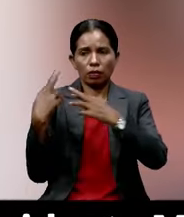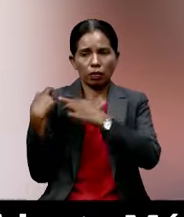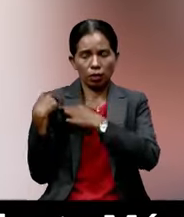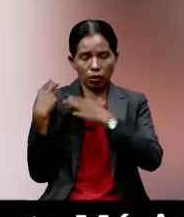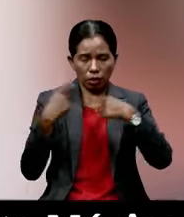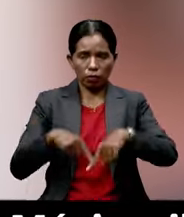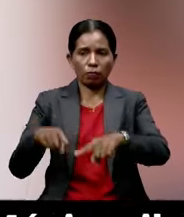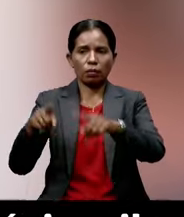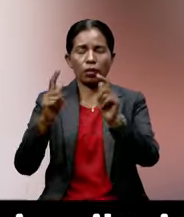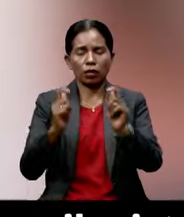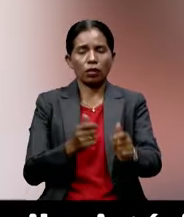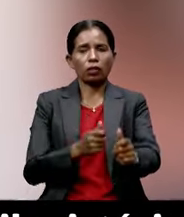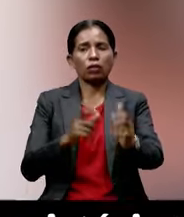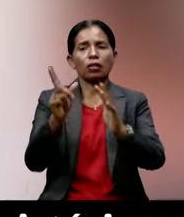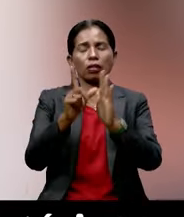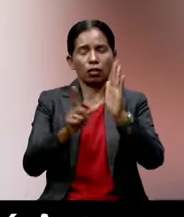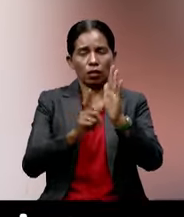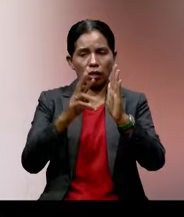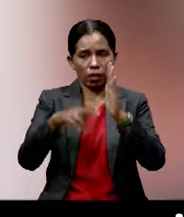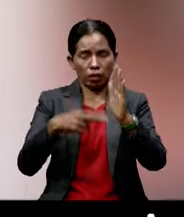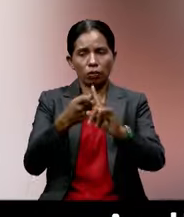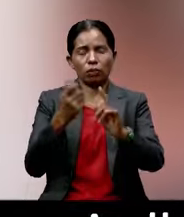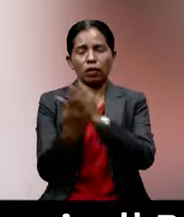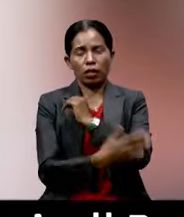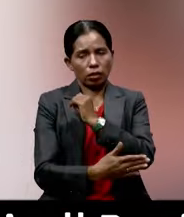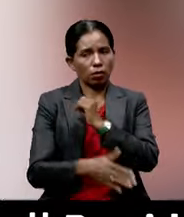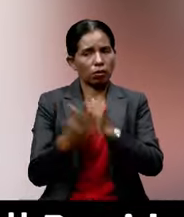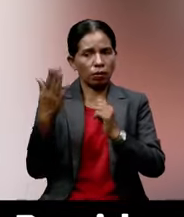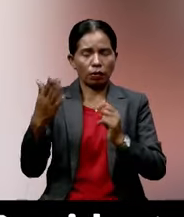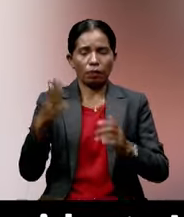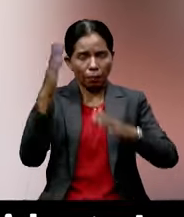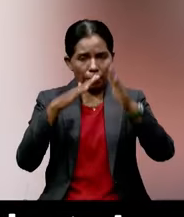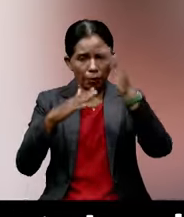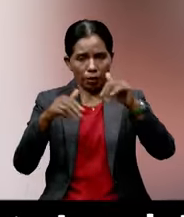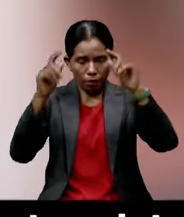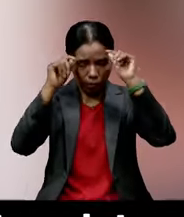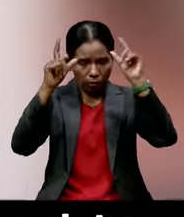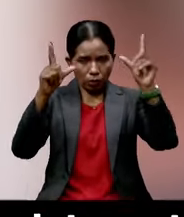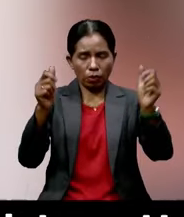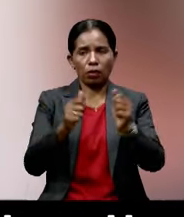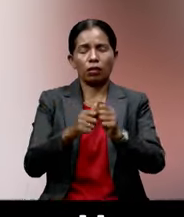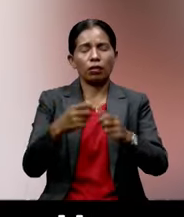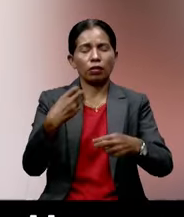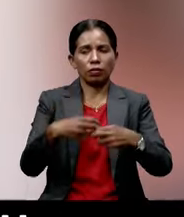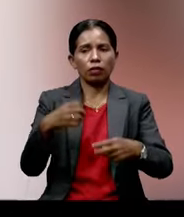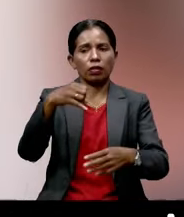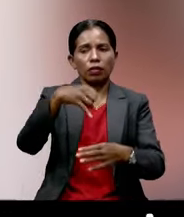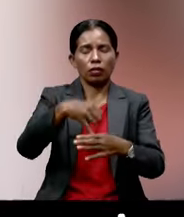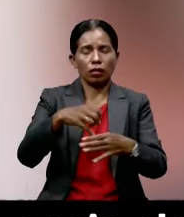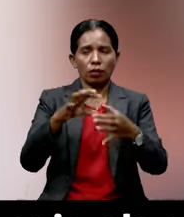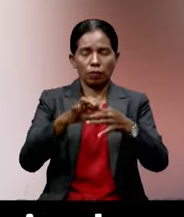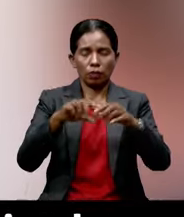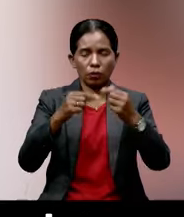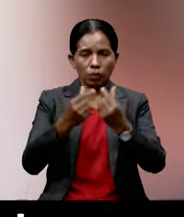Ruka Sira ba, tem que cumprir lei no regulamento que a Sinação refere. Confronto entre Timor-Leste desconfia envolve Russi membro